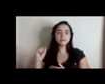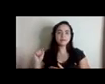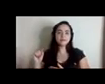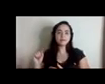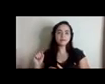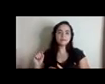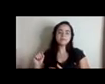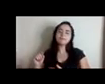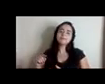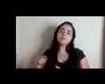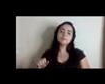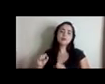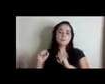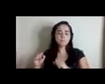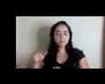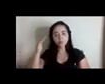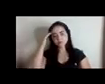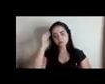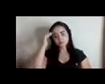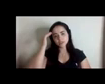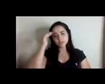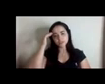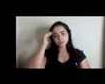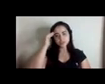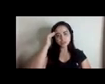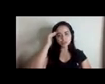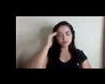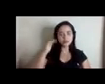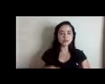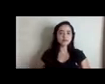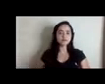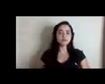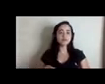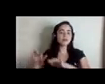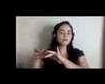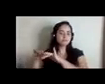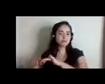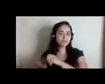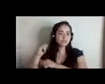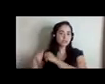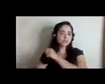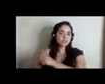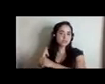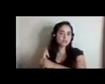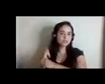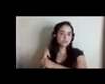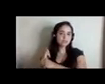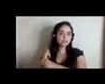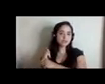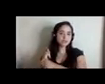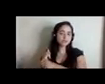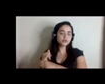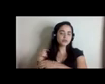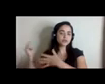daquilo que a gente pode compreender e acessar na internet como